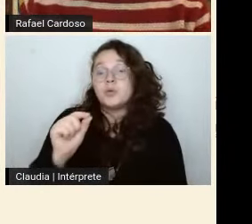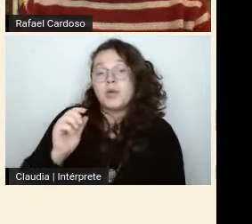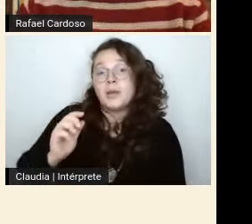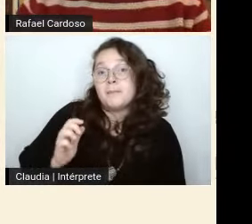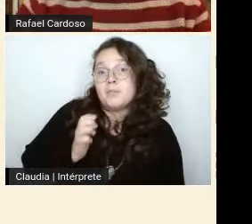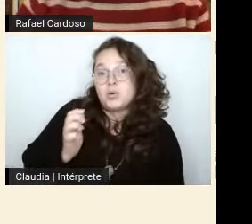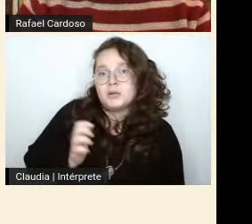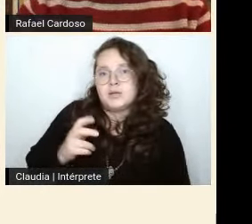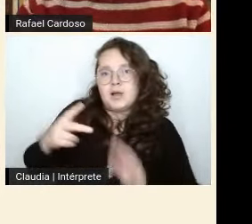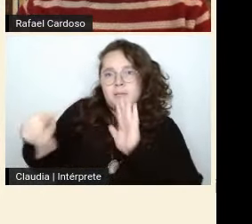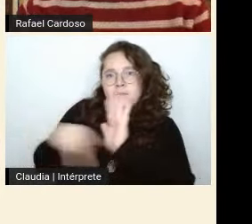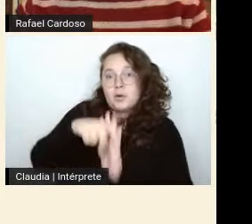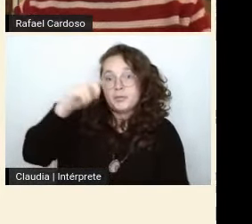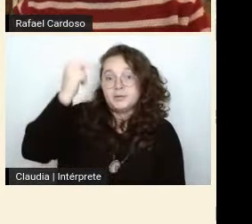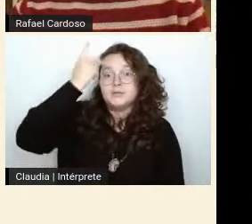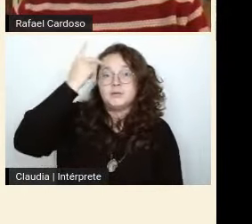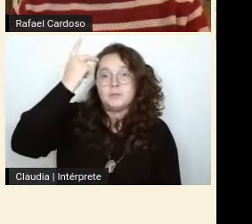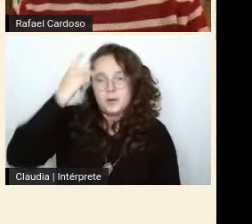enfants terribles.